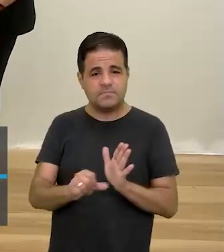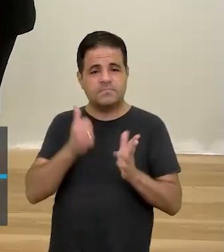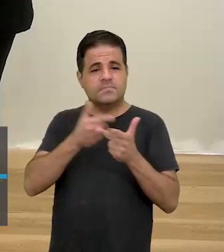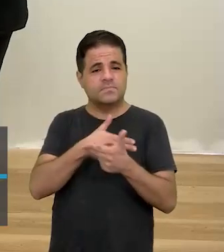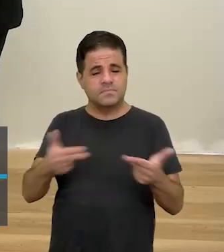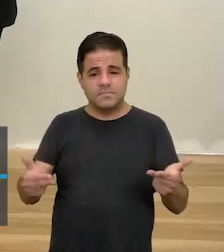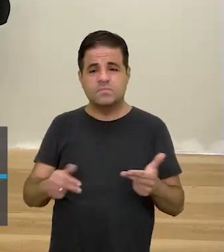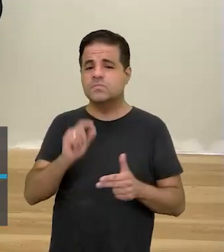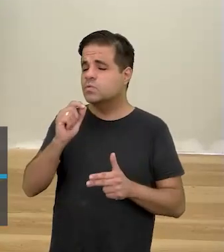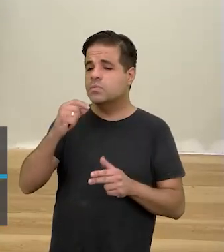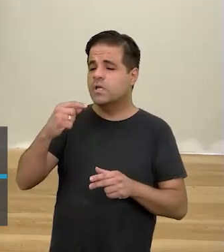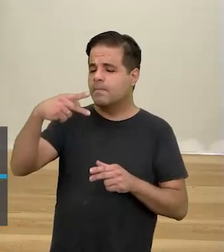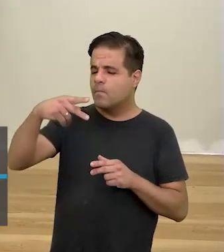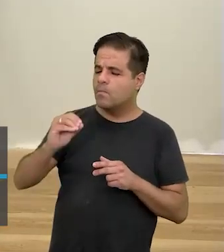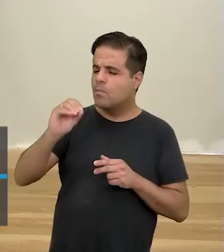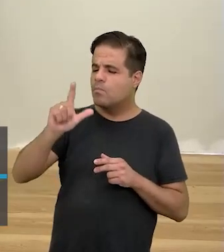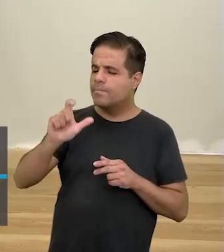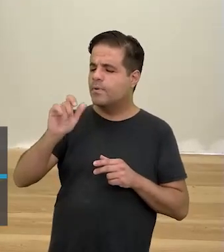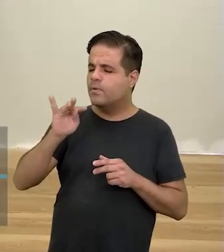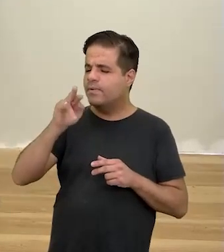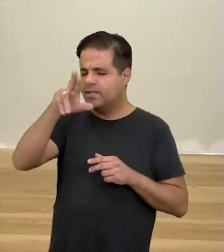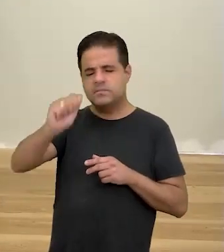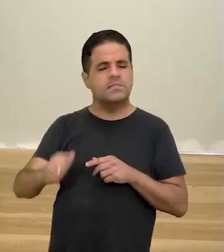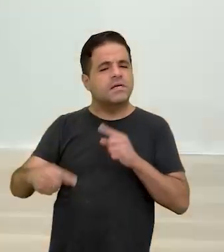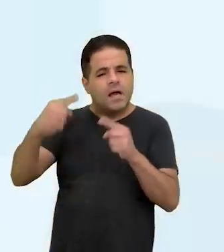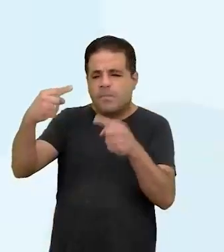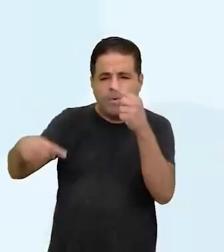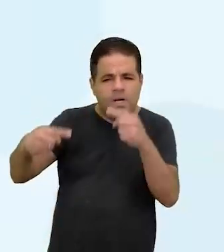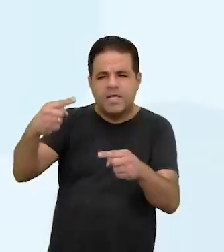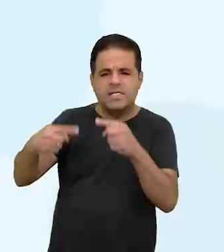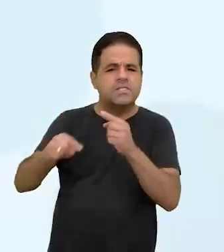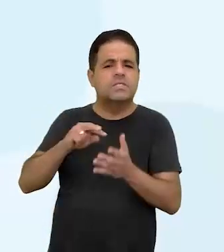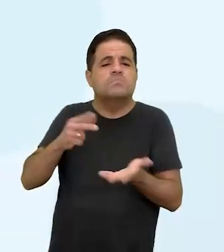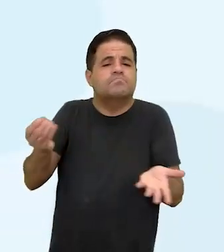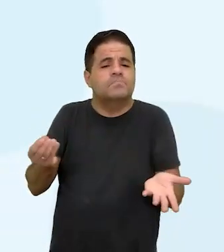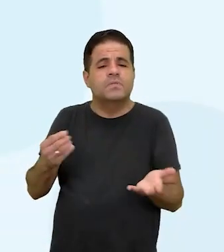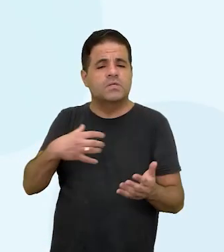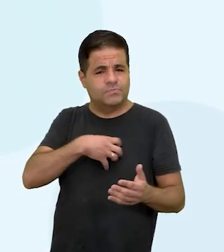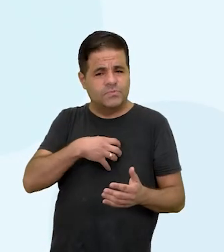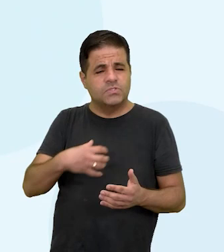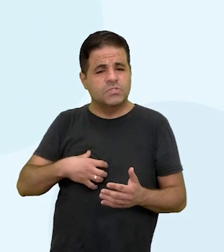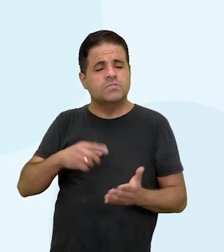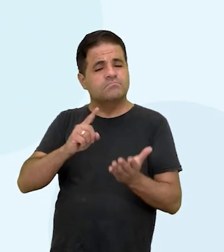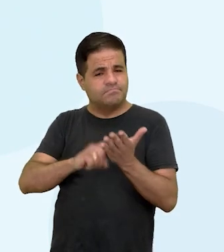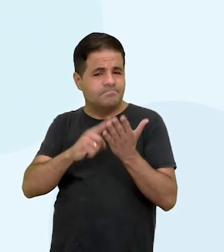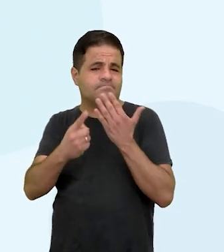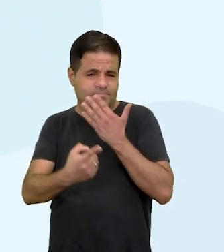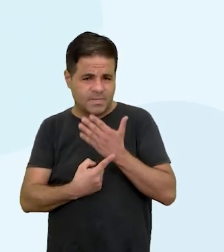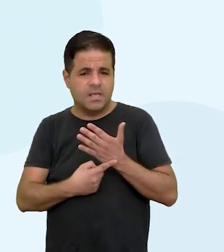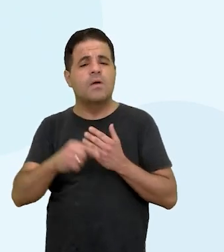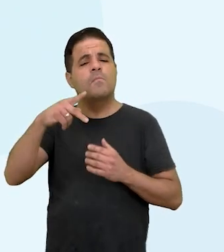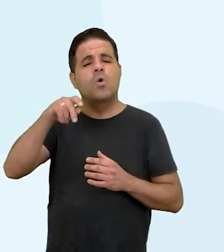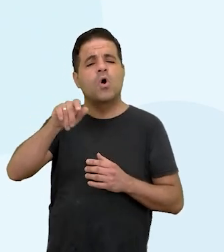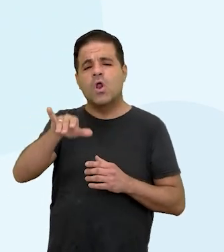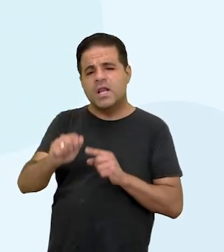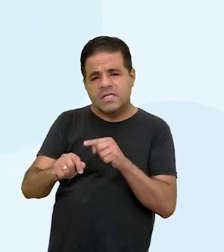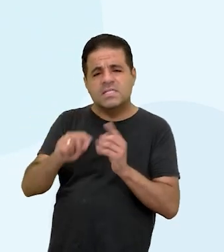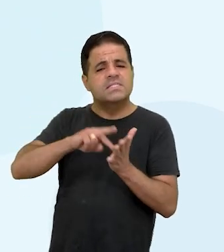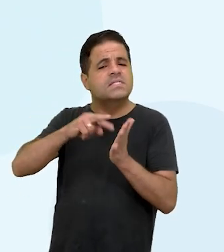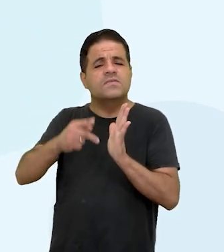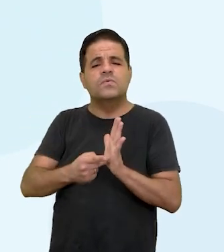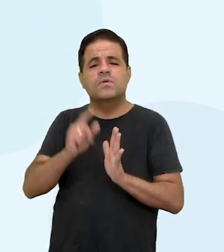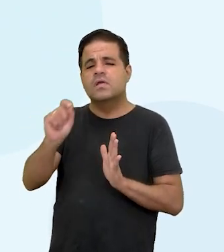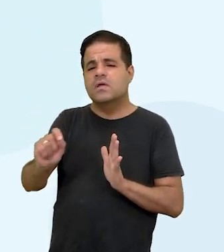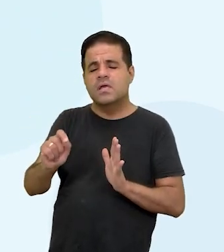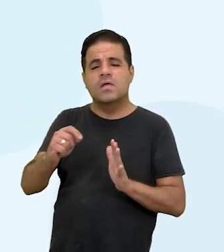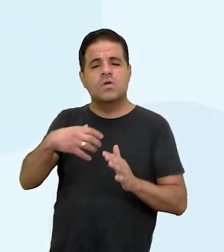coisa, o que é política, né? Vai aparecer aí na tela para vocês. Que no sentido figurado, vamos colocar assim, política significa